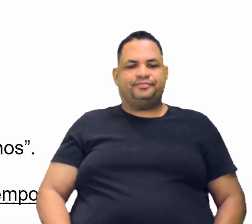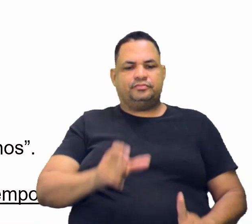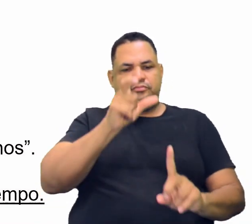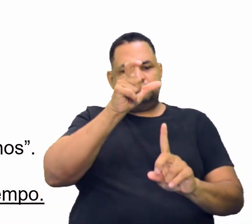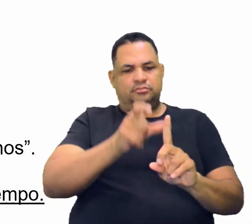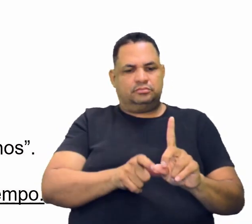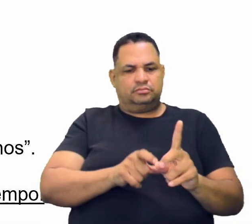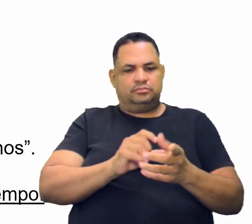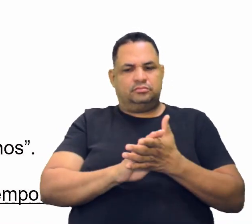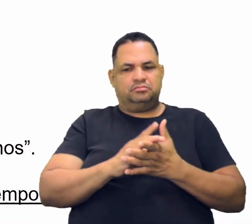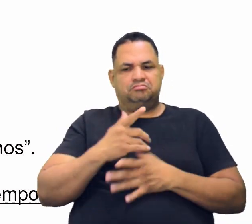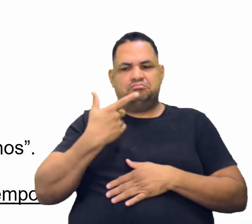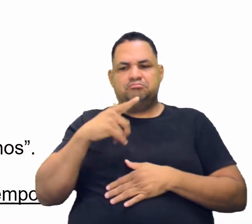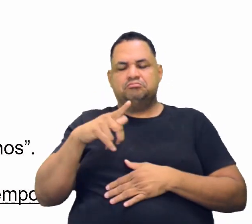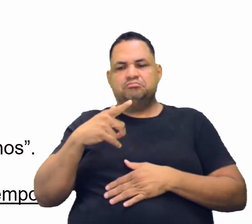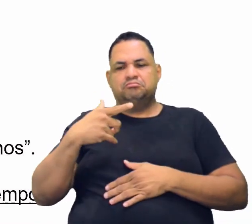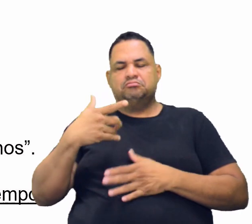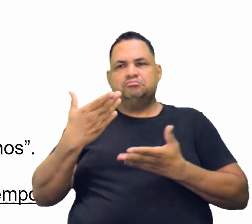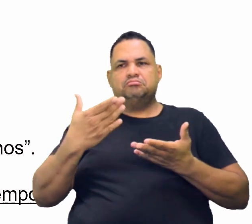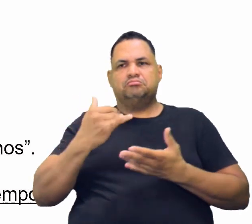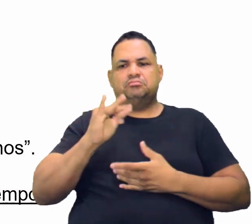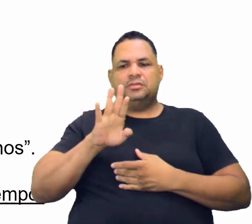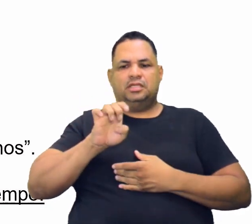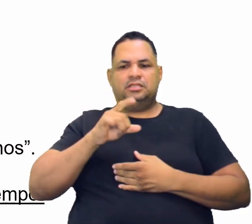sujeito inexistente,